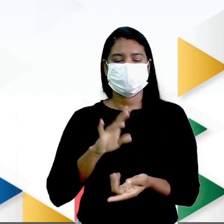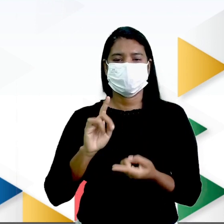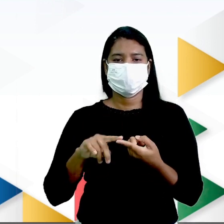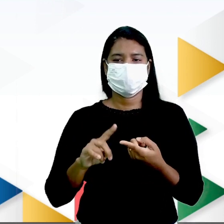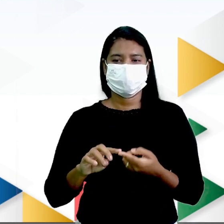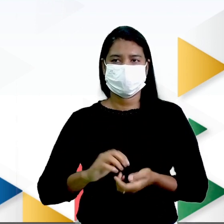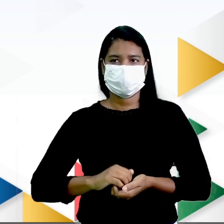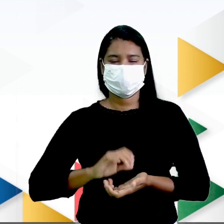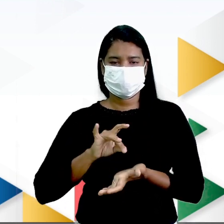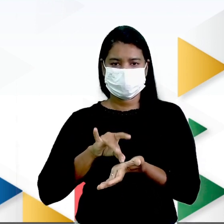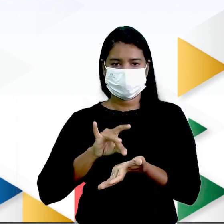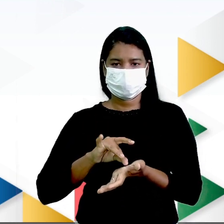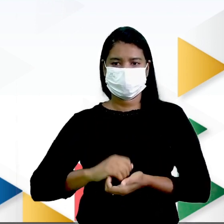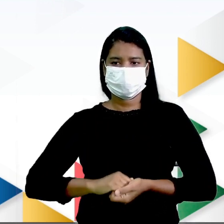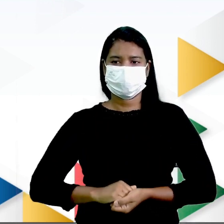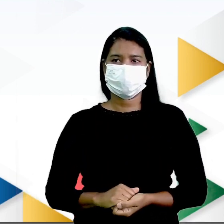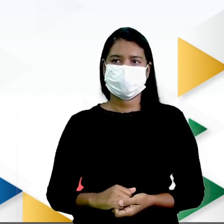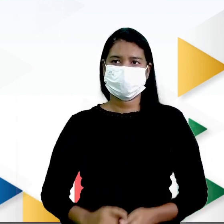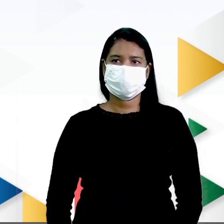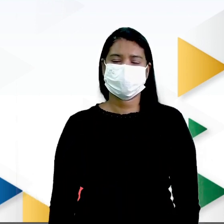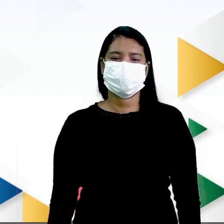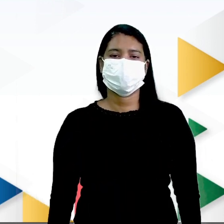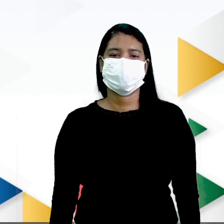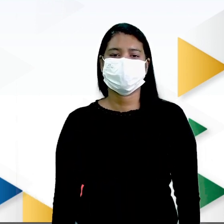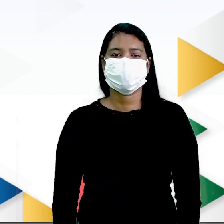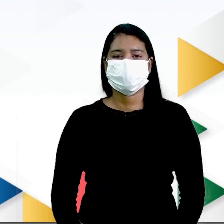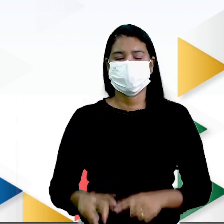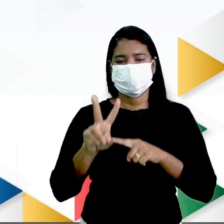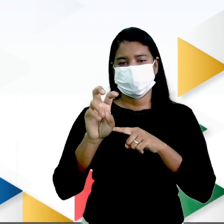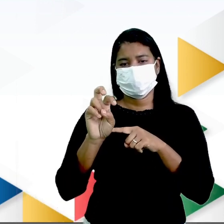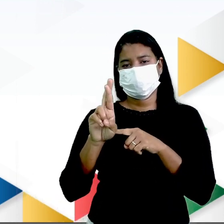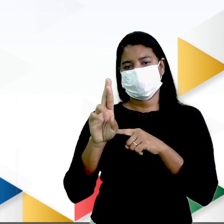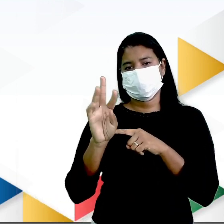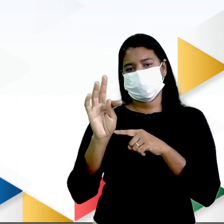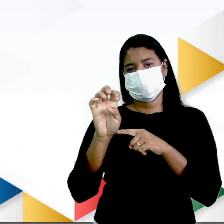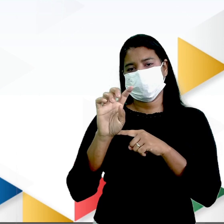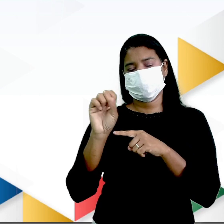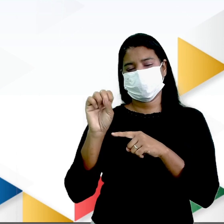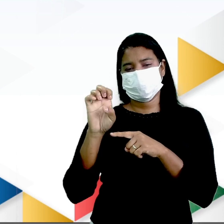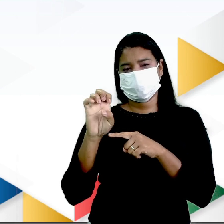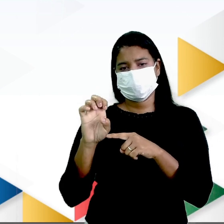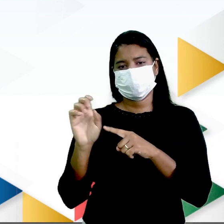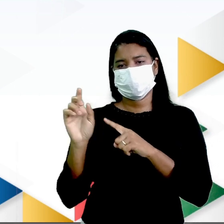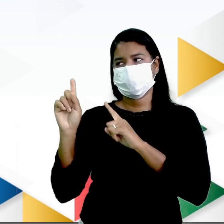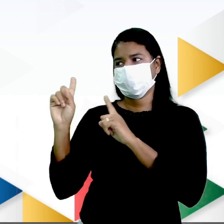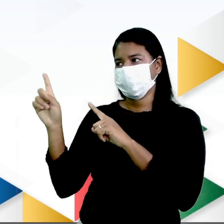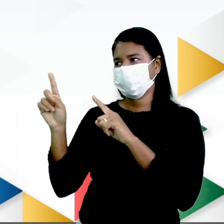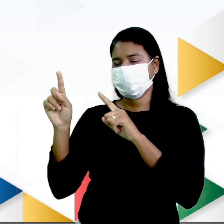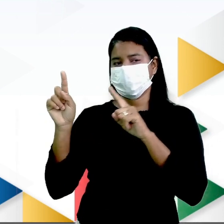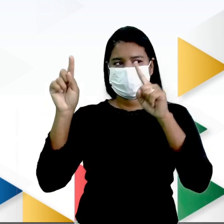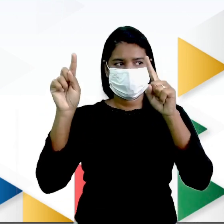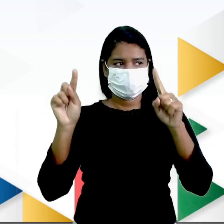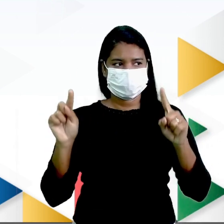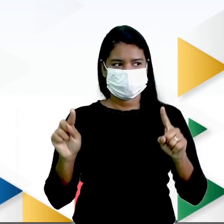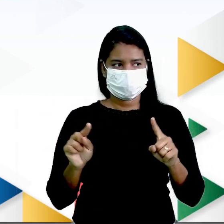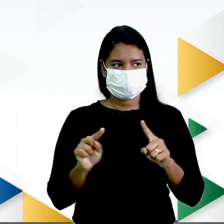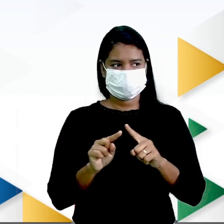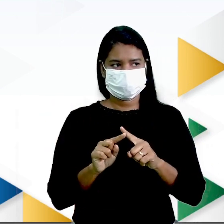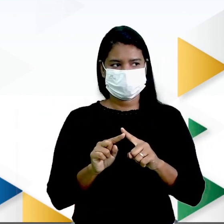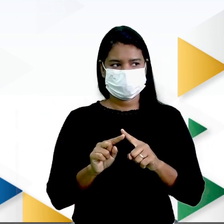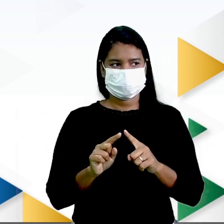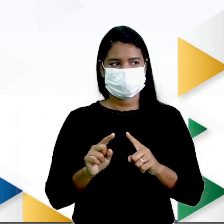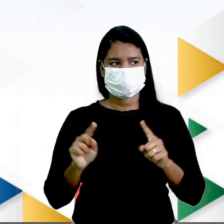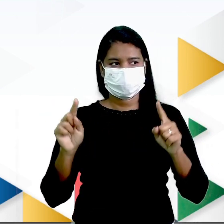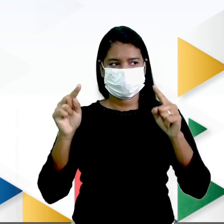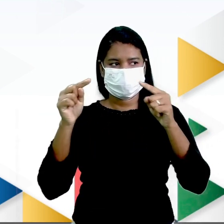reta, na verdade, né, aí a gente chama de vértice, esse ponto de encontro entre esses dois lados que se encontram nesse